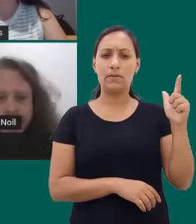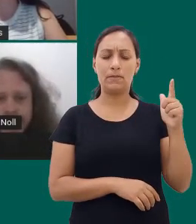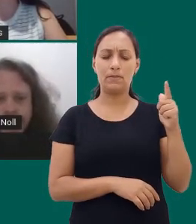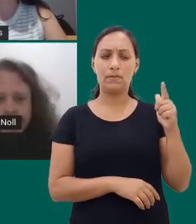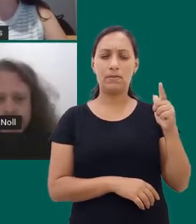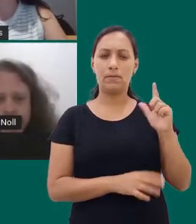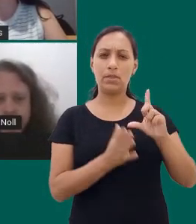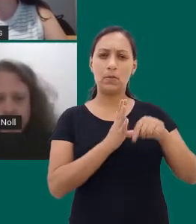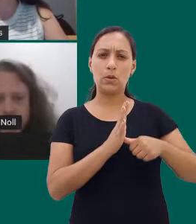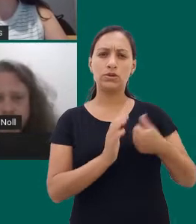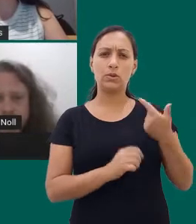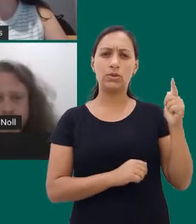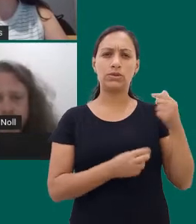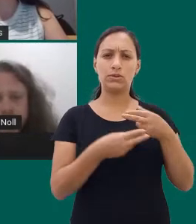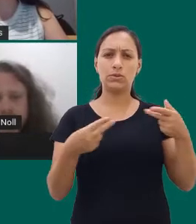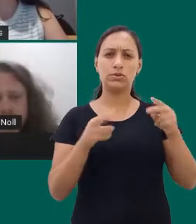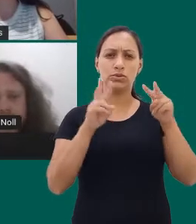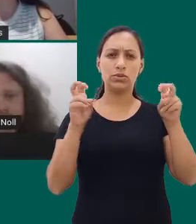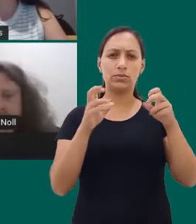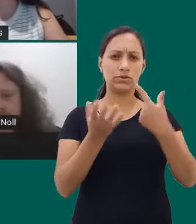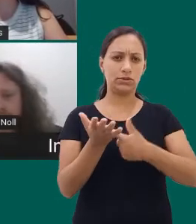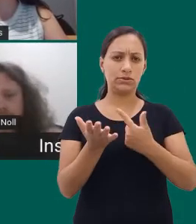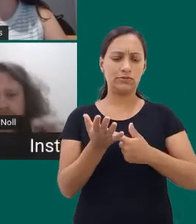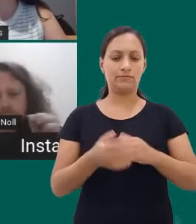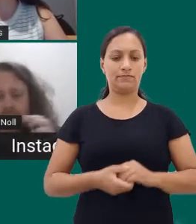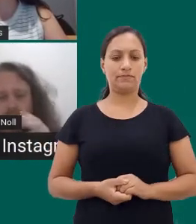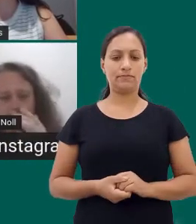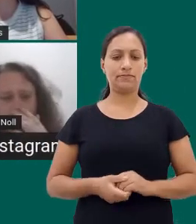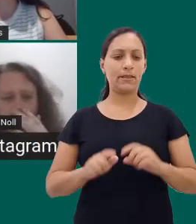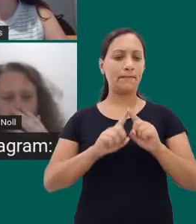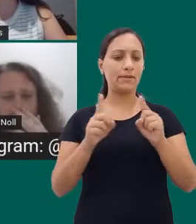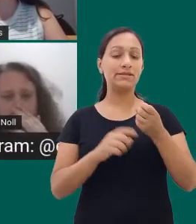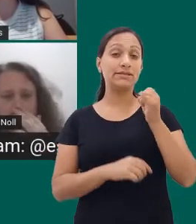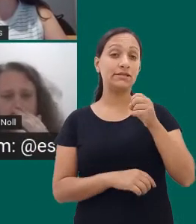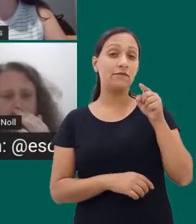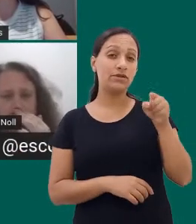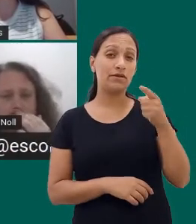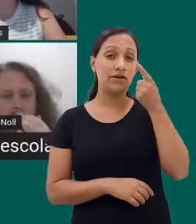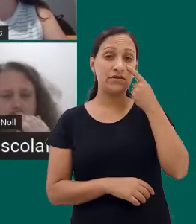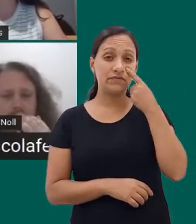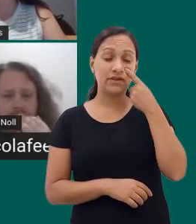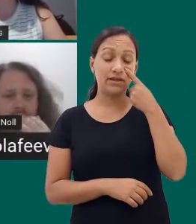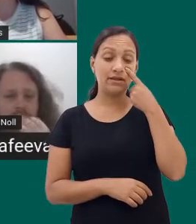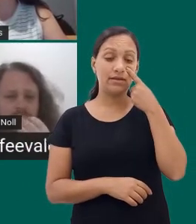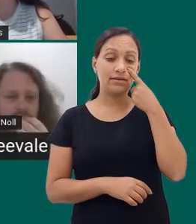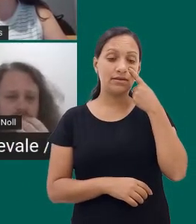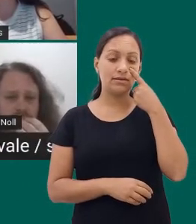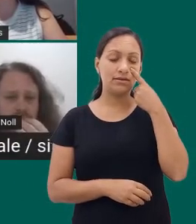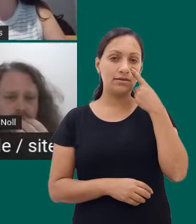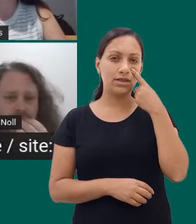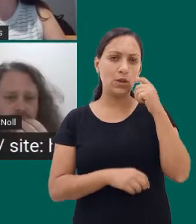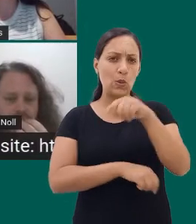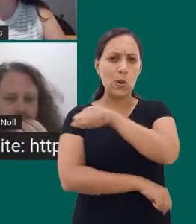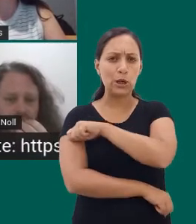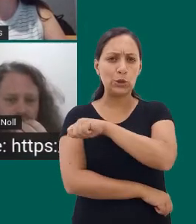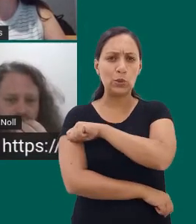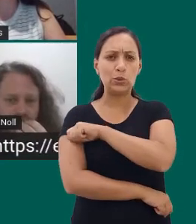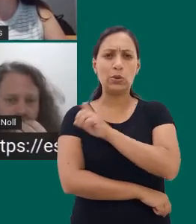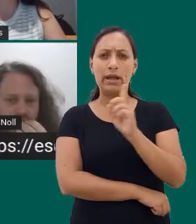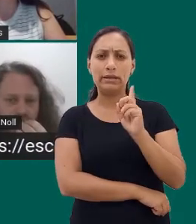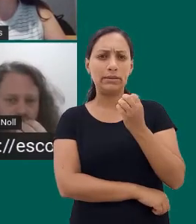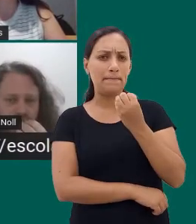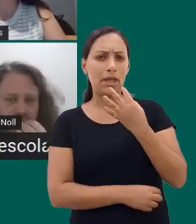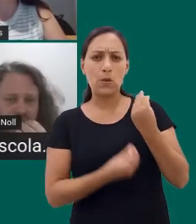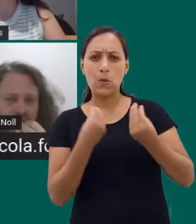coisa dos livros e tal. Mas se vocês veem que eles não estão indo, como é que tu faz o empurrãozinho? Como